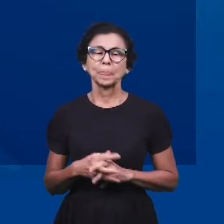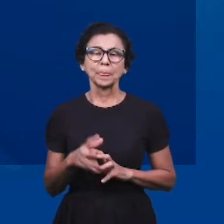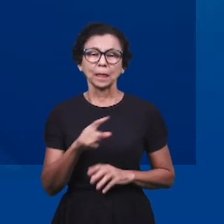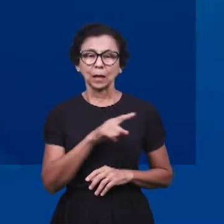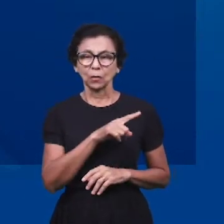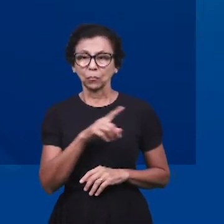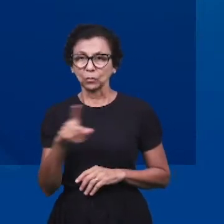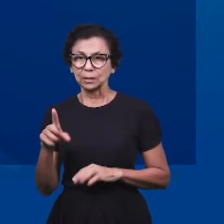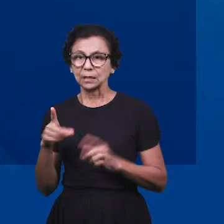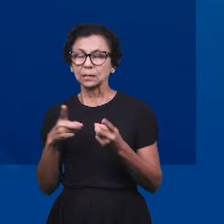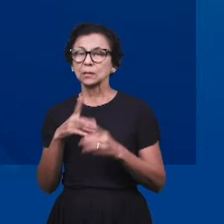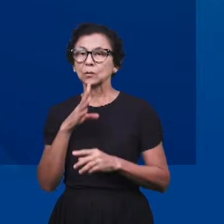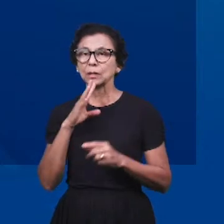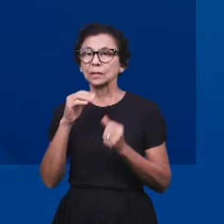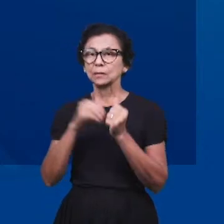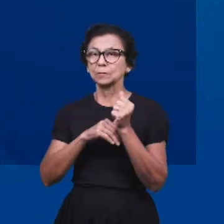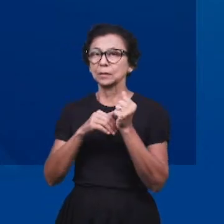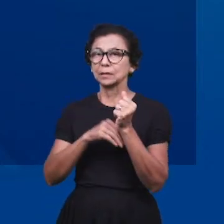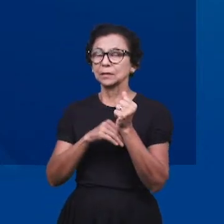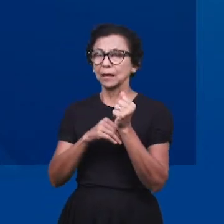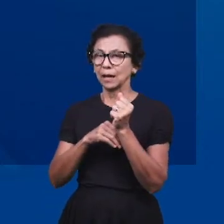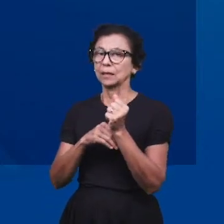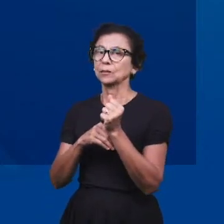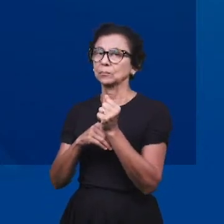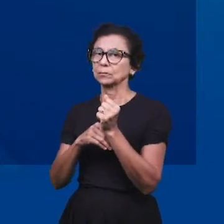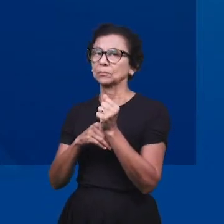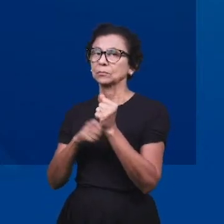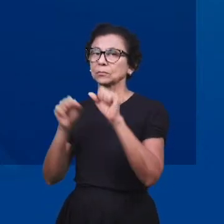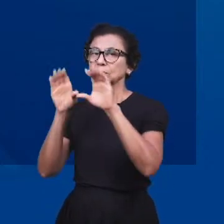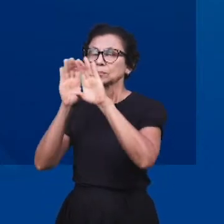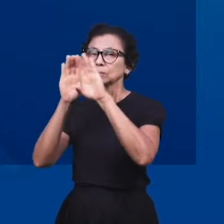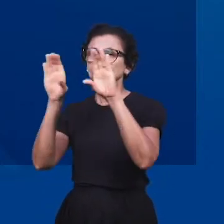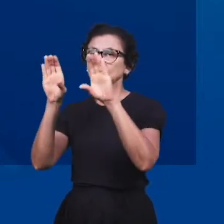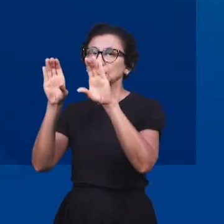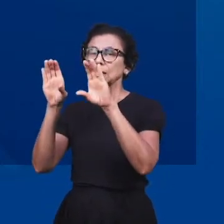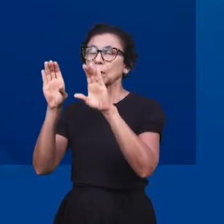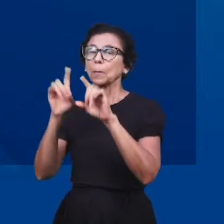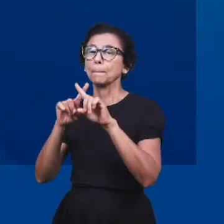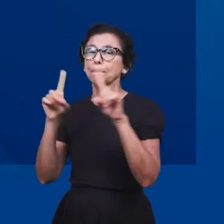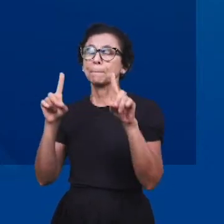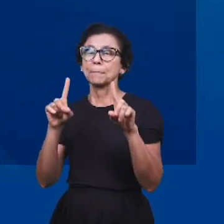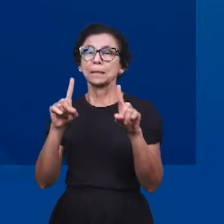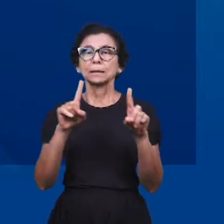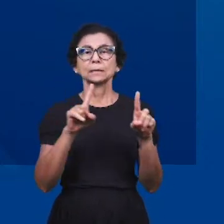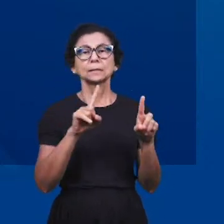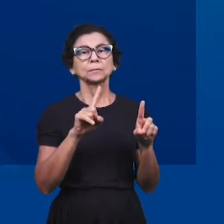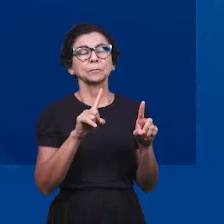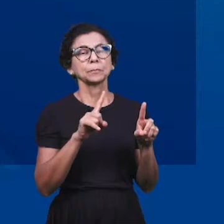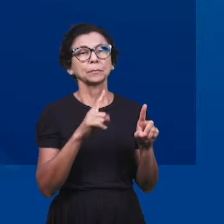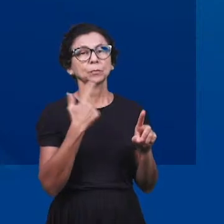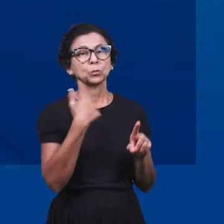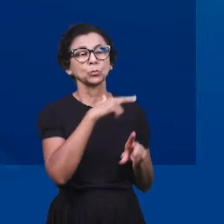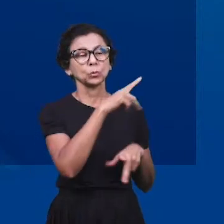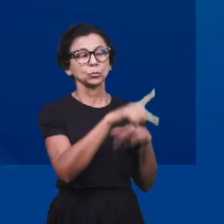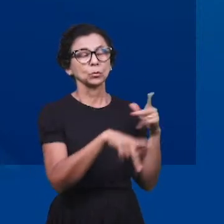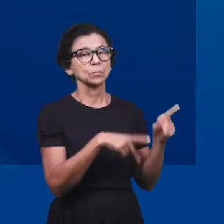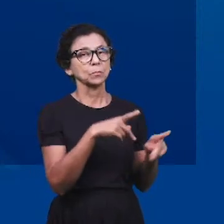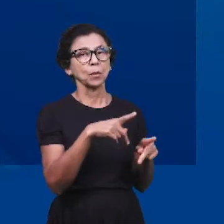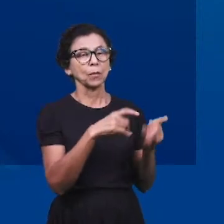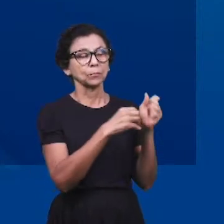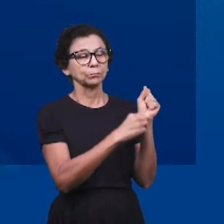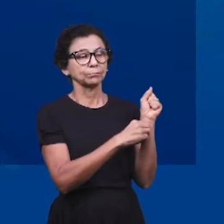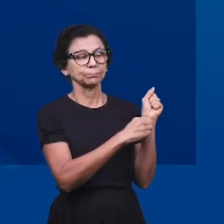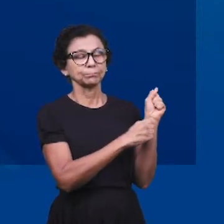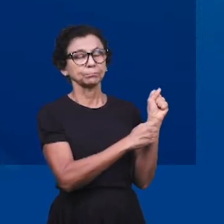os mistérios do reino dos céus, mas a eles não lhes é dado. O Senhor Jesus, quando estava ministrando a sua palavra, ele sabia que o povo estava distante,